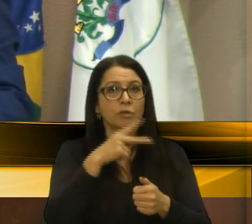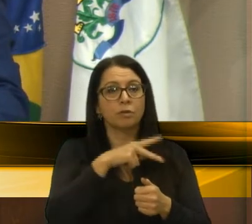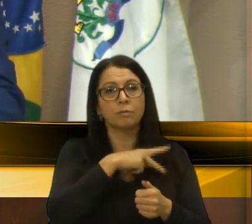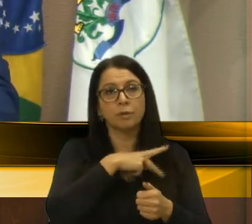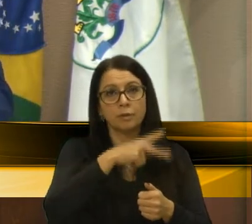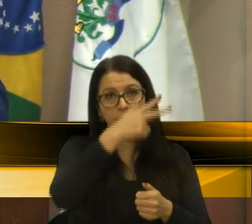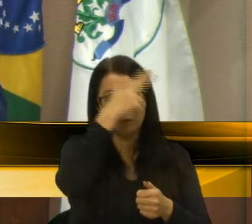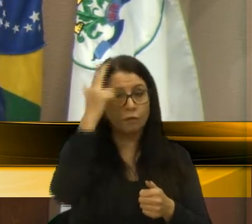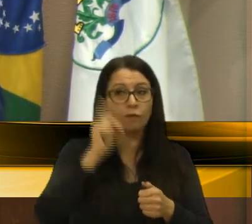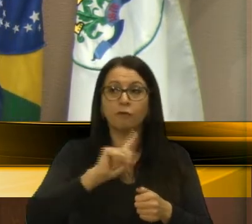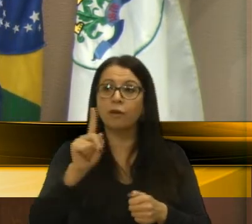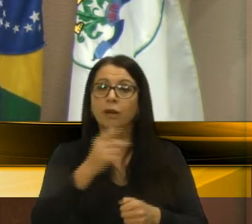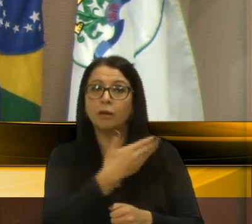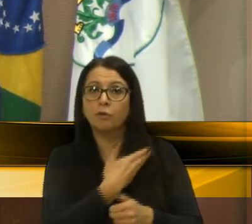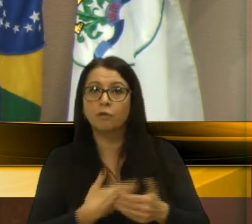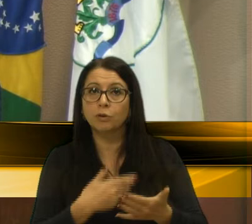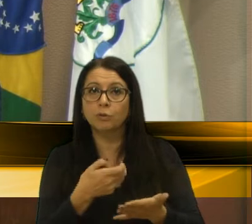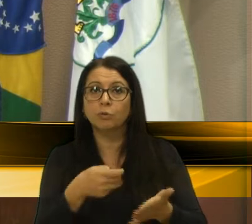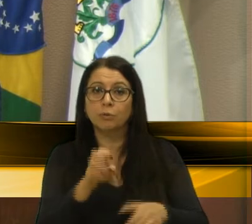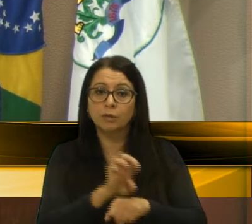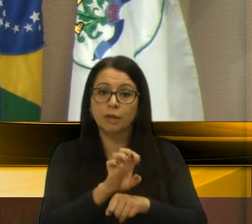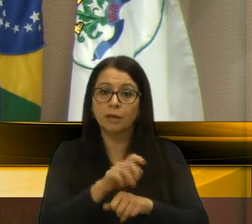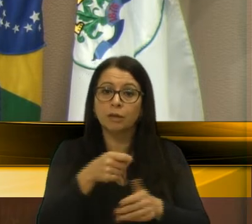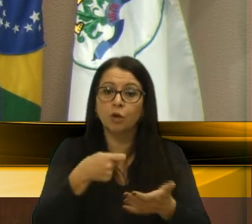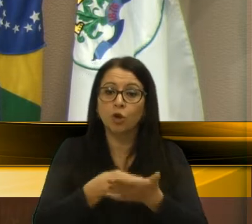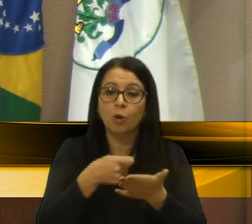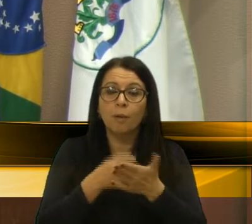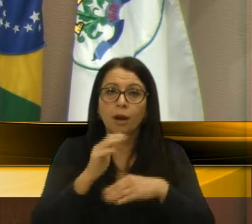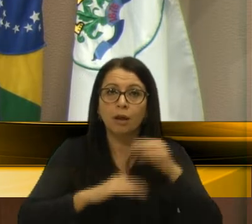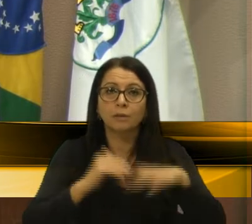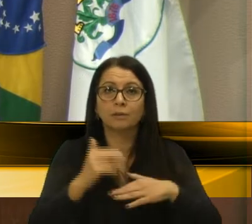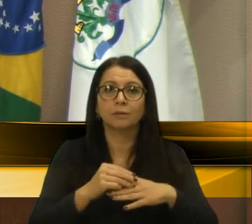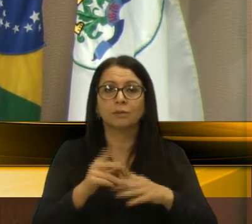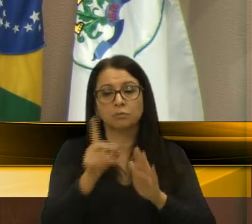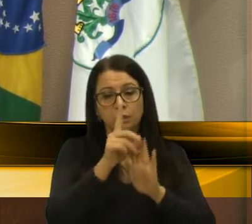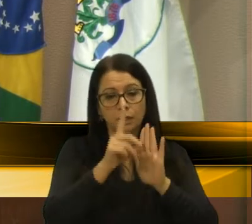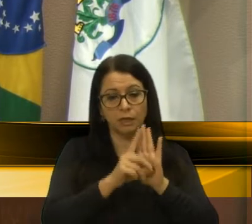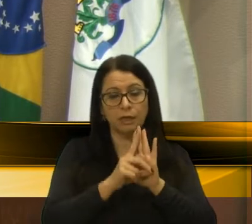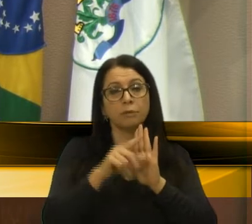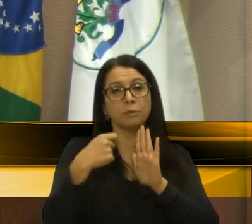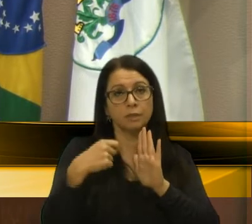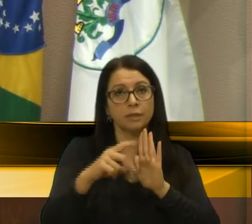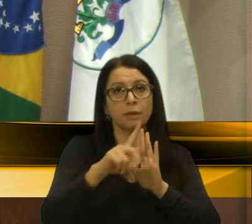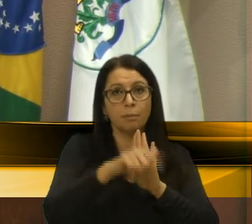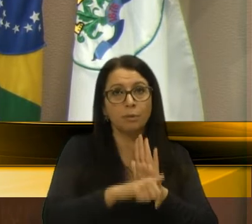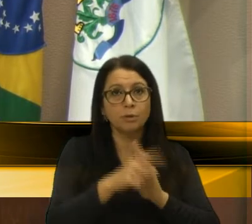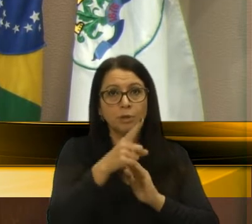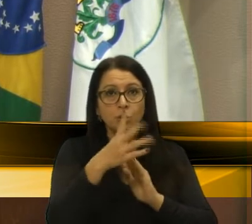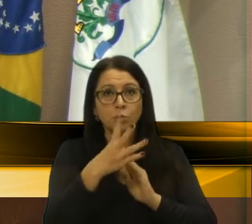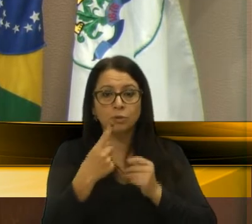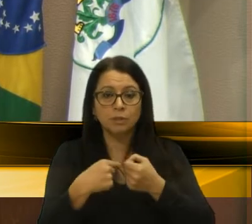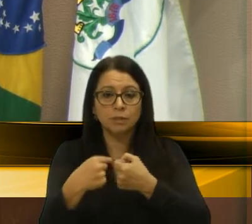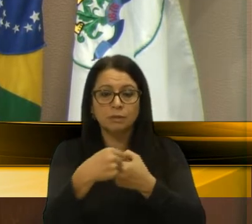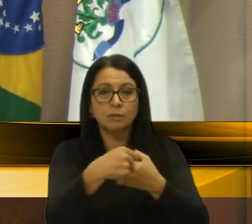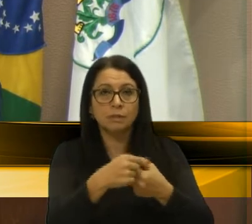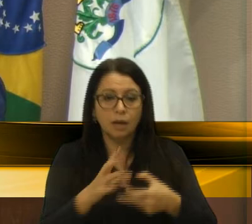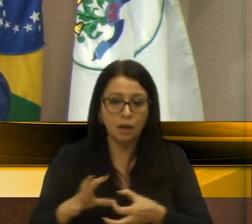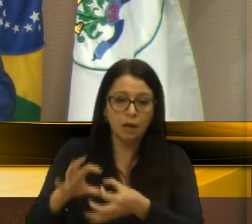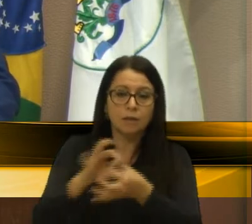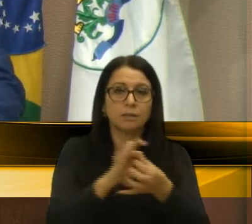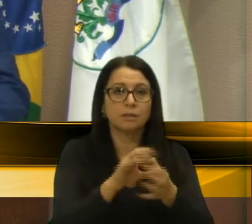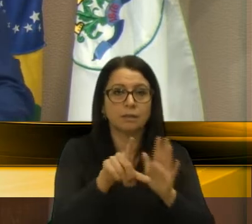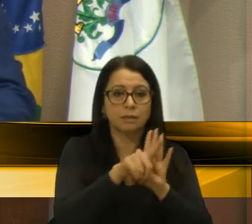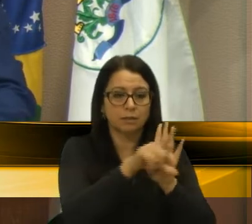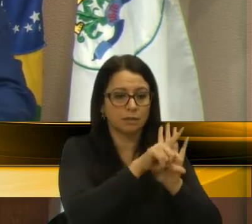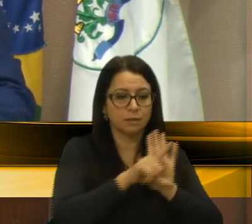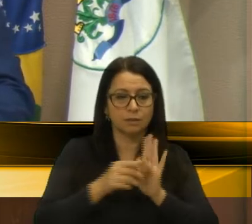vai ir até o governo do Estado e cobrar a implementação, né, através de um decreto que vai ser necessário depois que os 14 municípios tiverem as suas